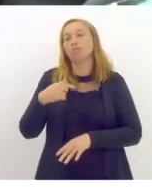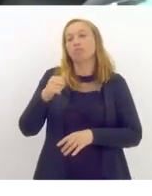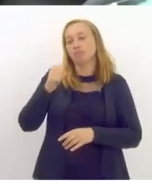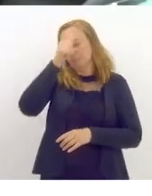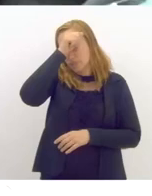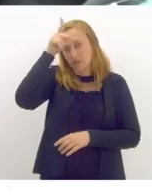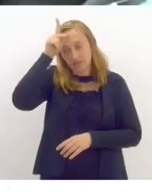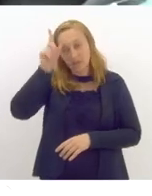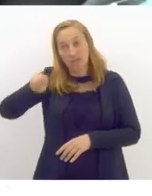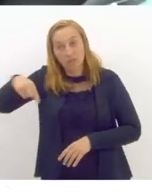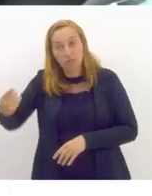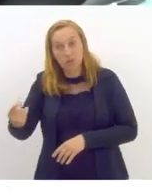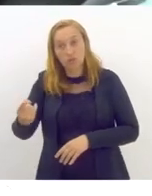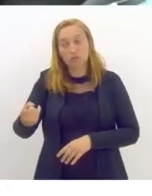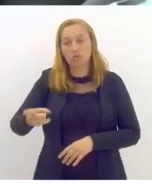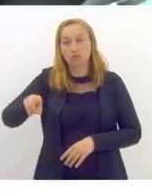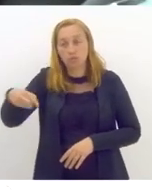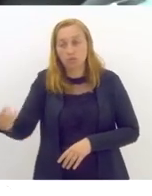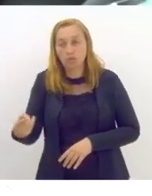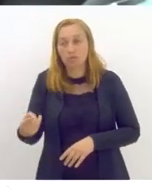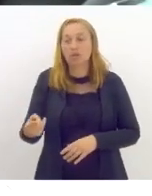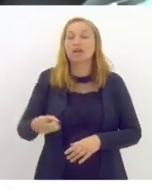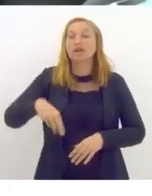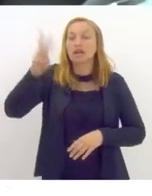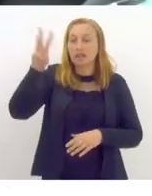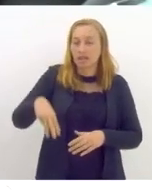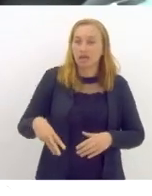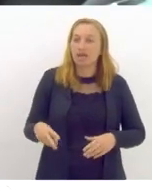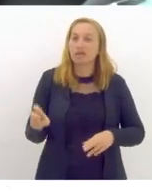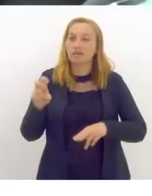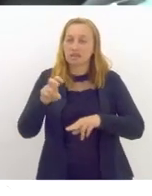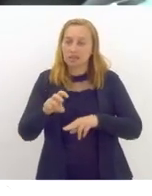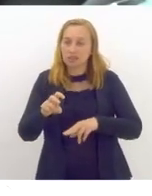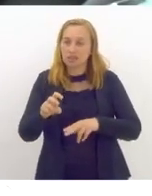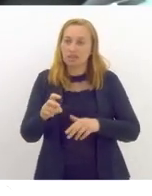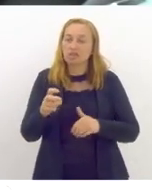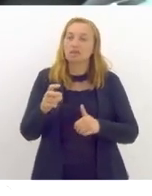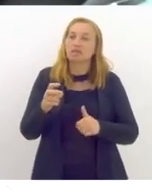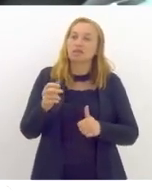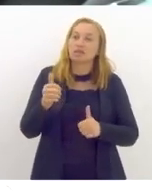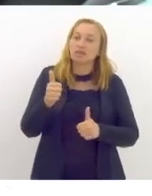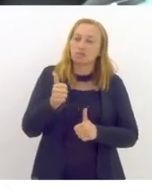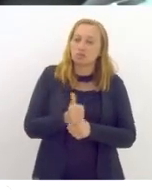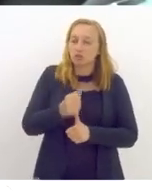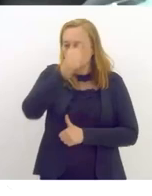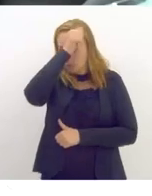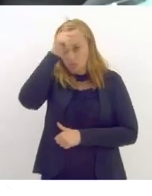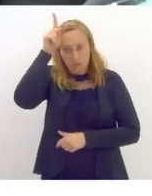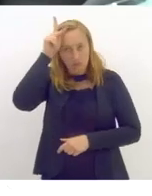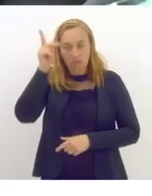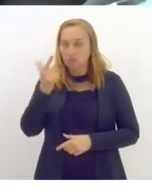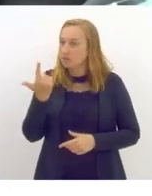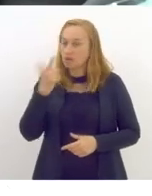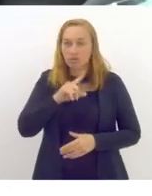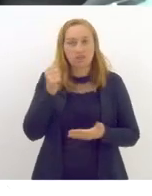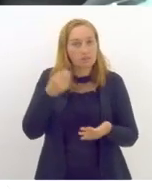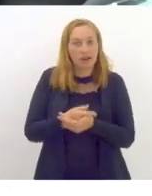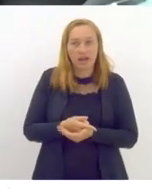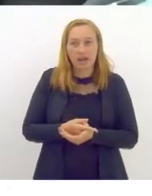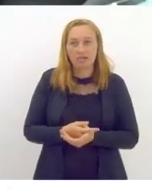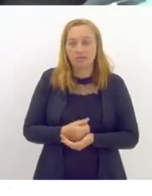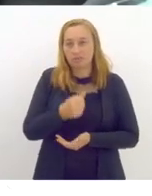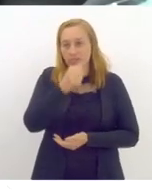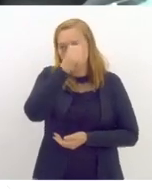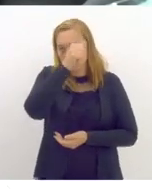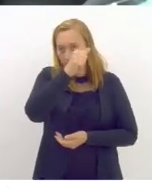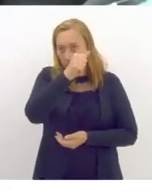outro Prefeito e quem estiver sentado na cadeira de qualquer município do interior não vai conseguir fechar essa conta Prefeito André